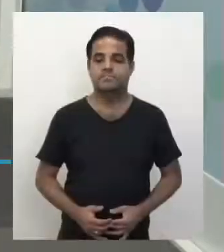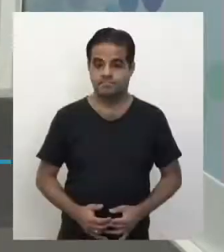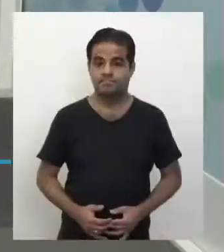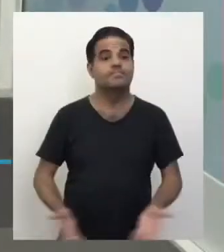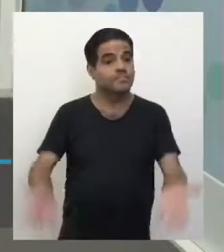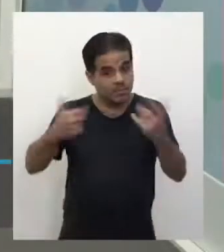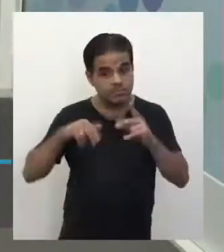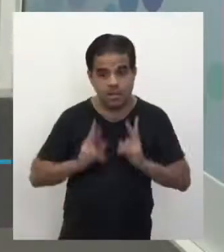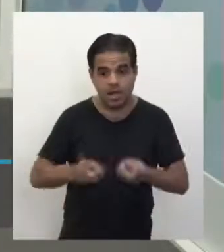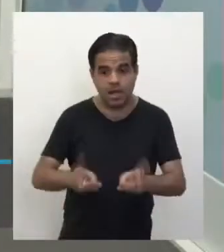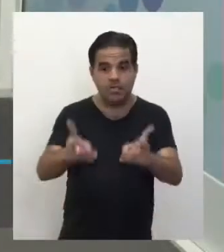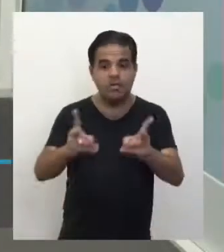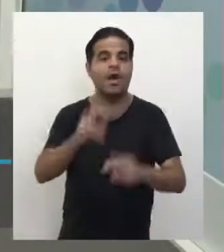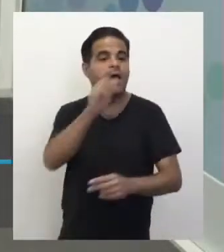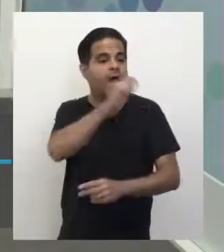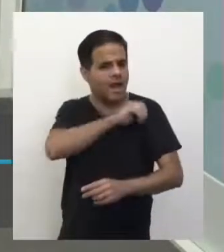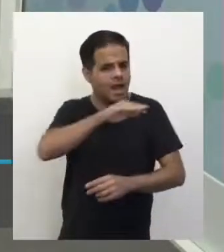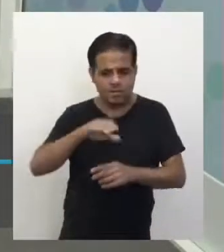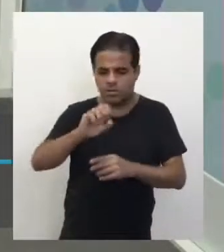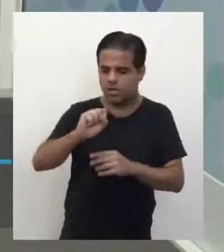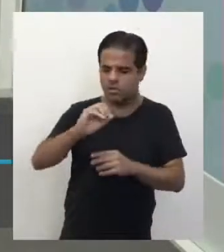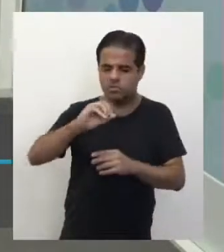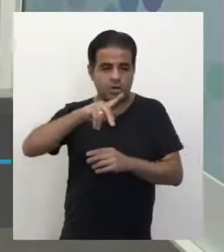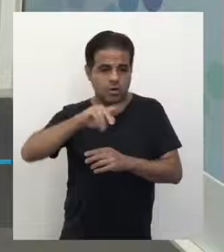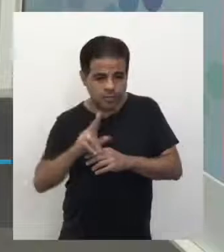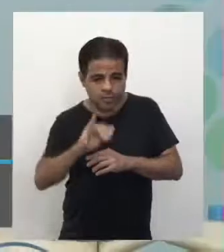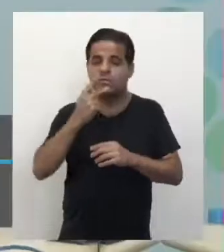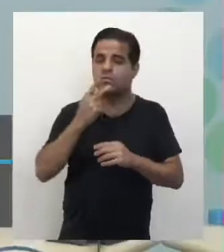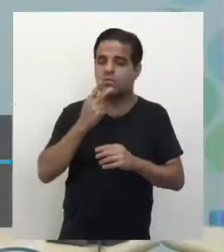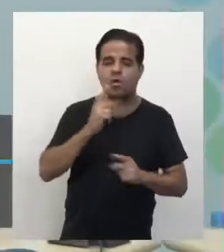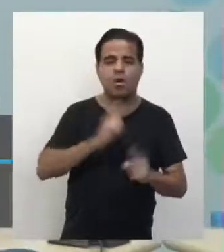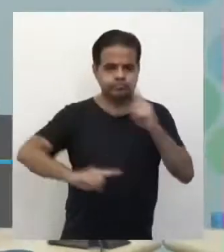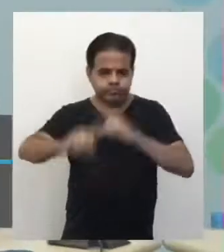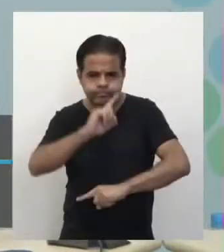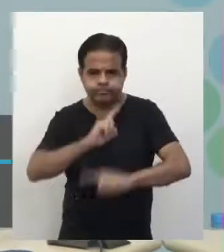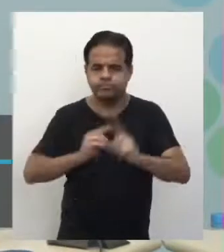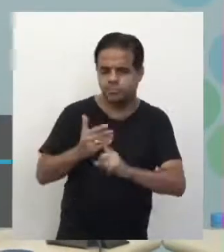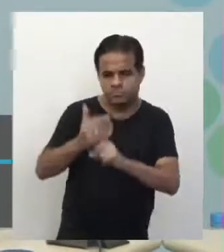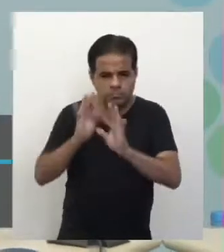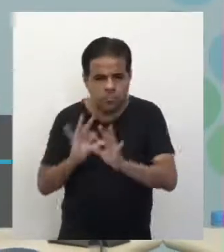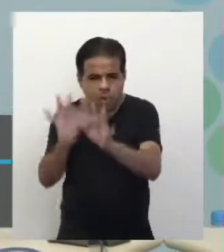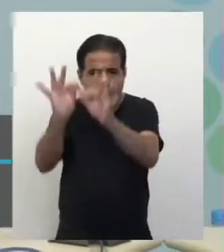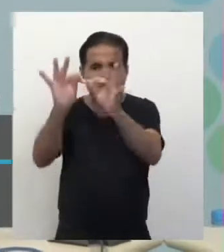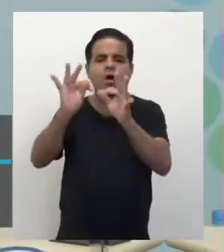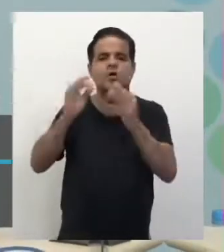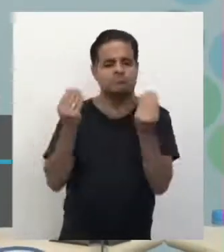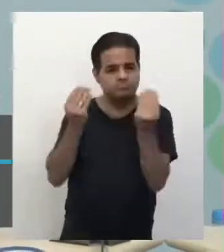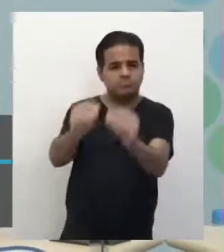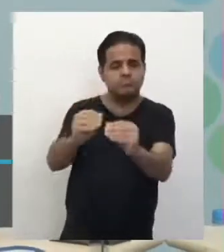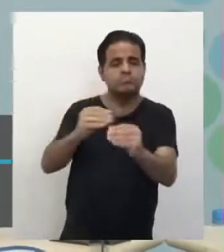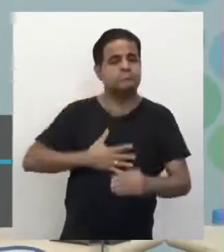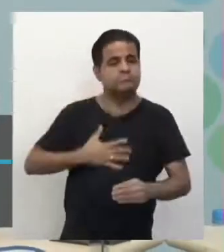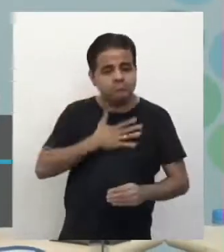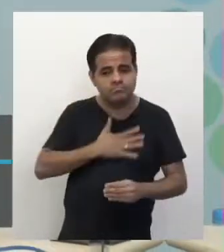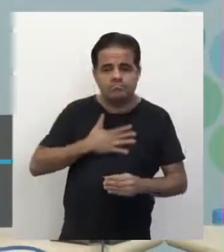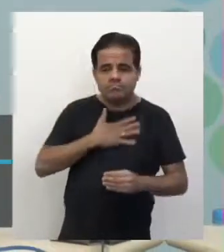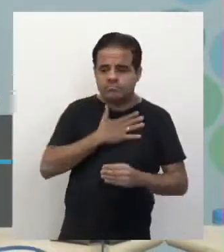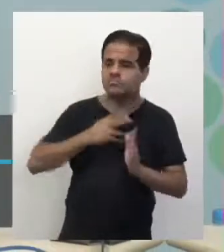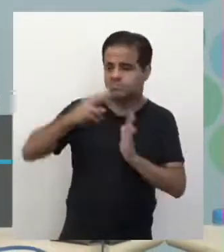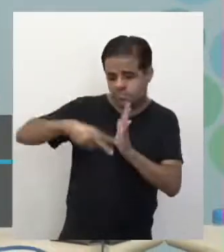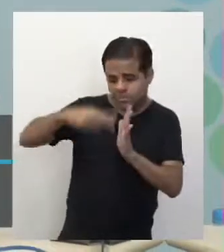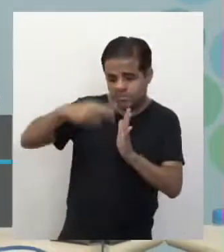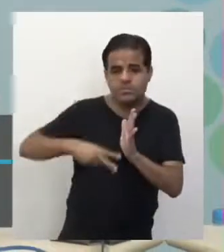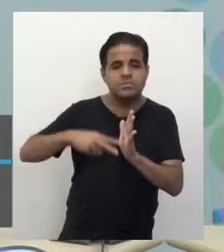Vamos lá, então. A aluna Sofia colocou o domínio tecnológico, né? O prazer da leitura.